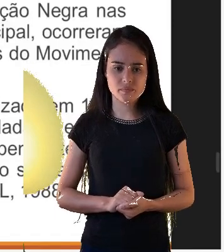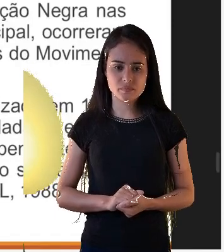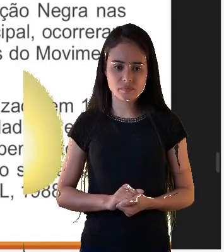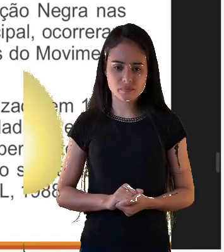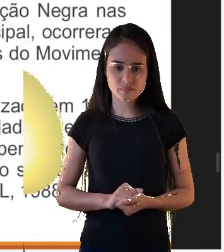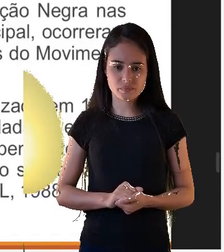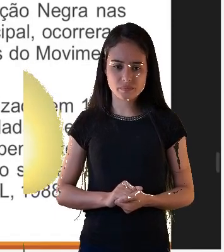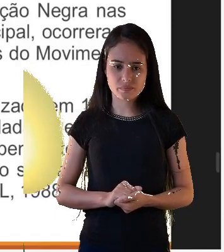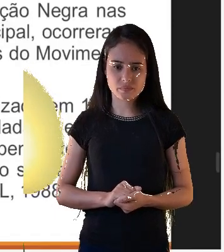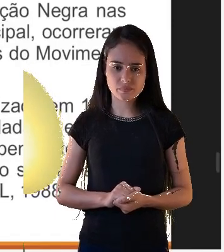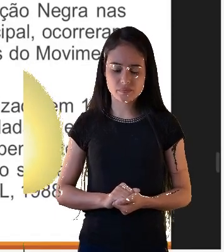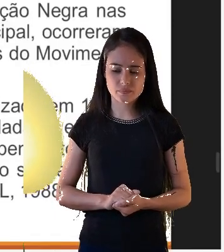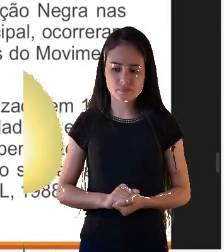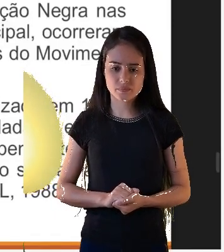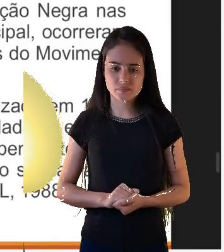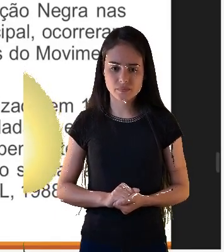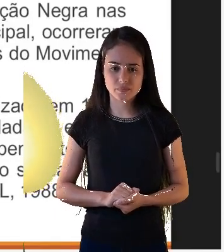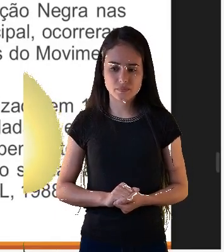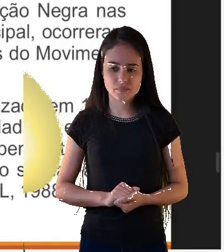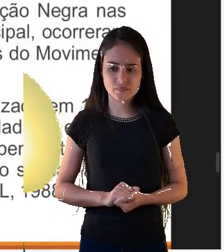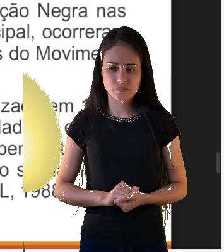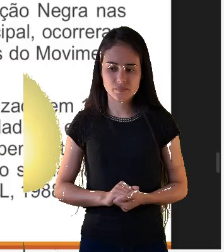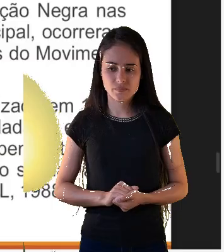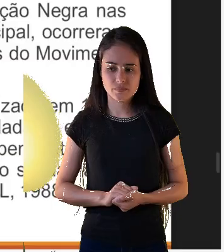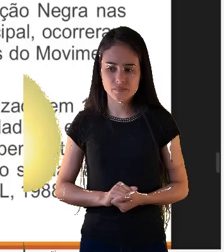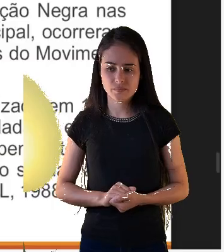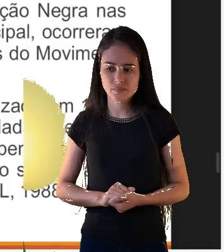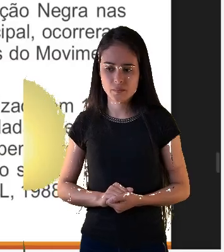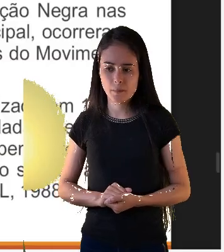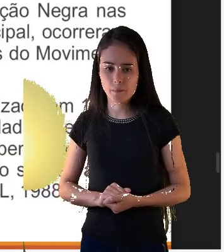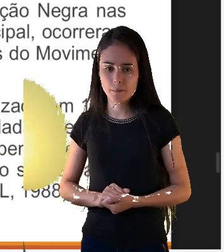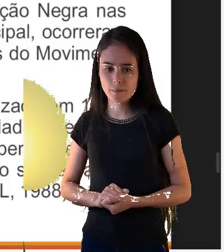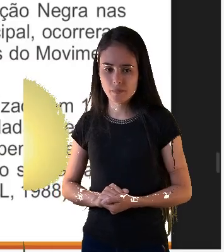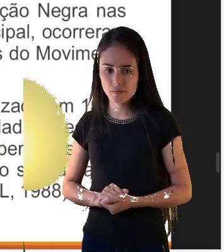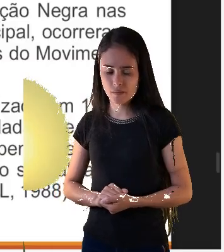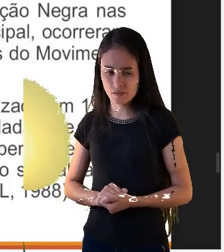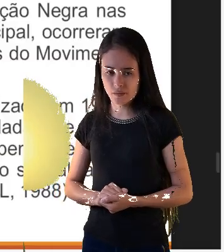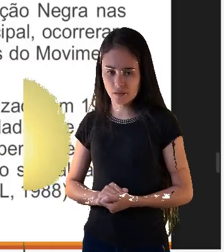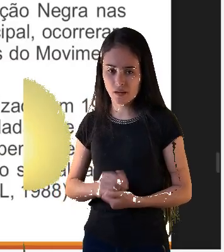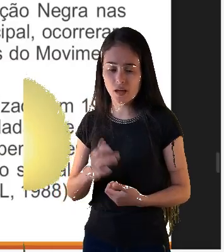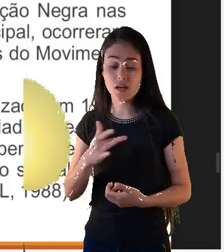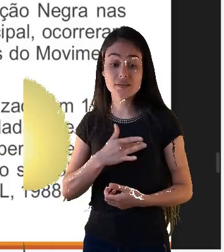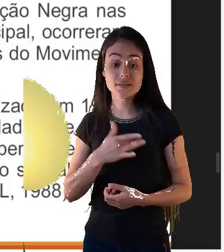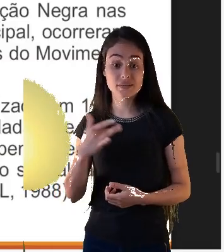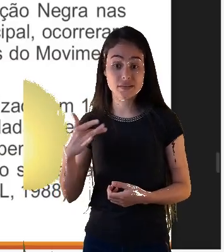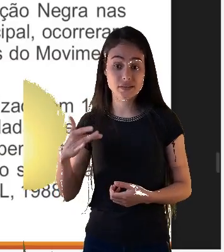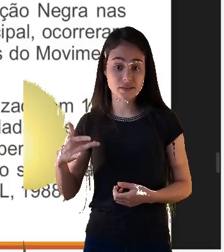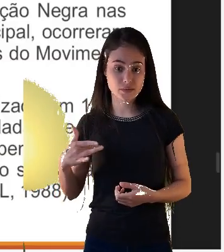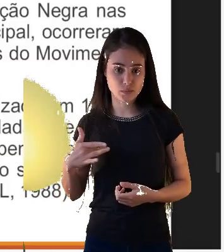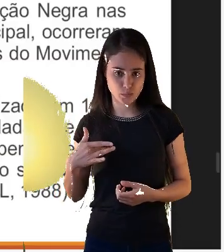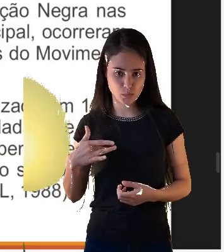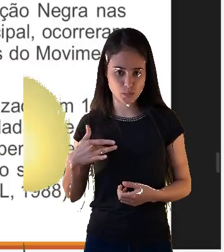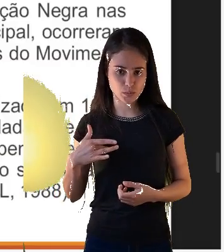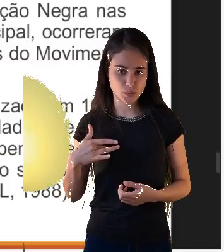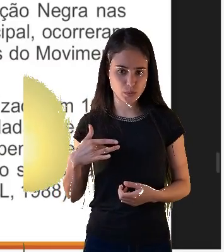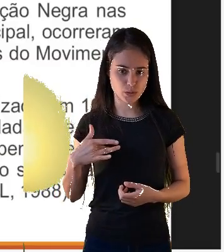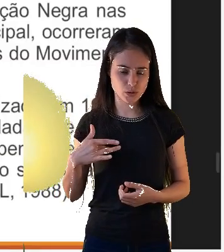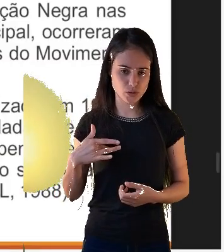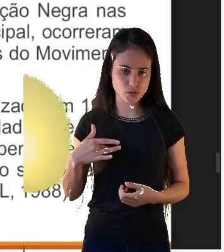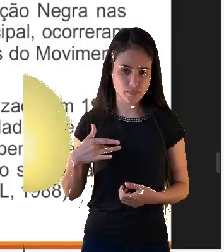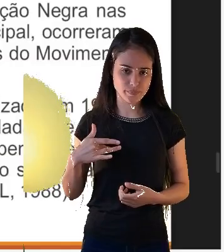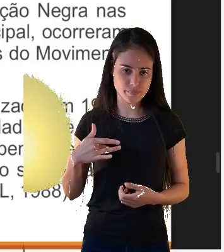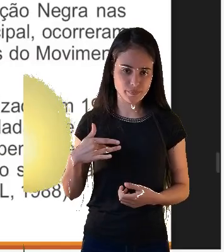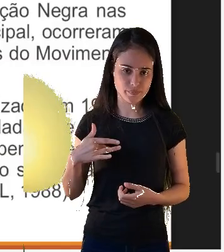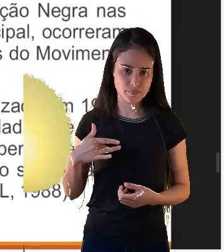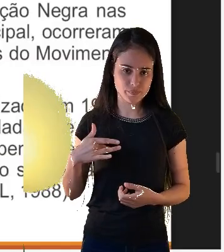têm acesso ao saber institucional. E isso não é o ideal, né? Então, quando